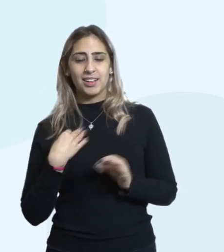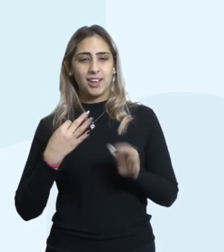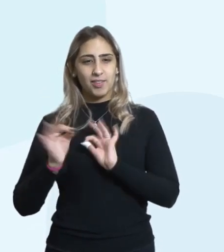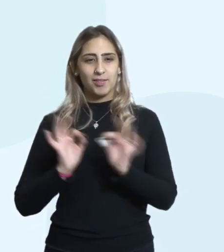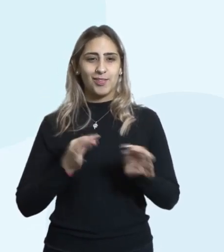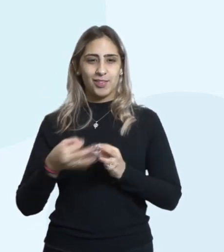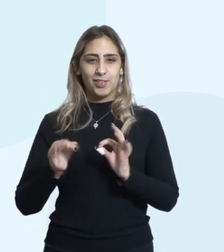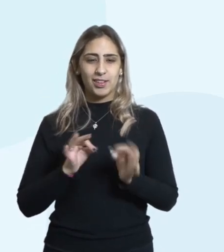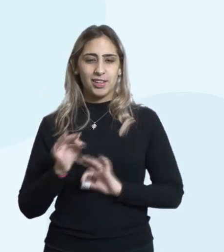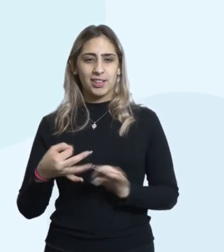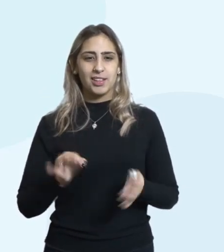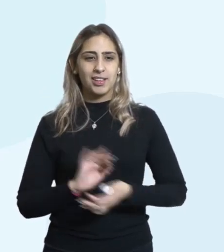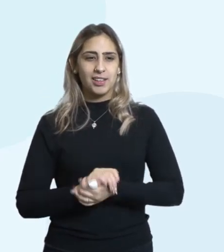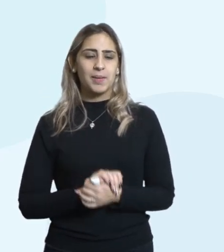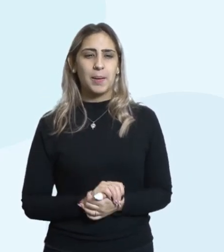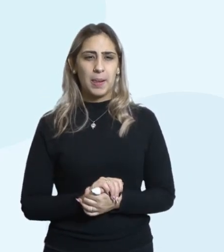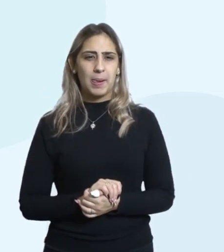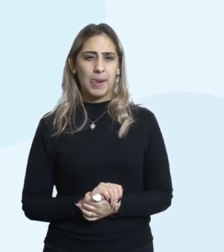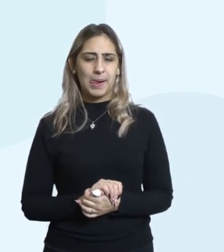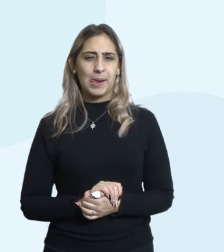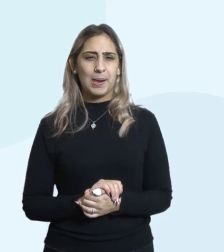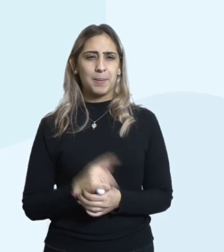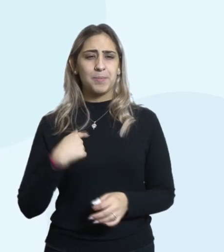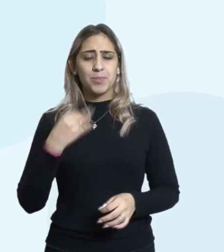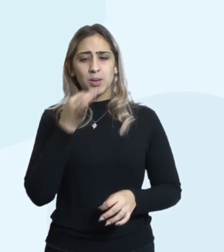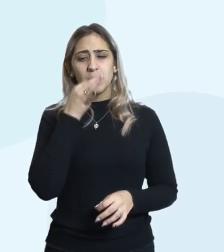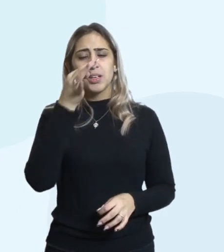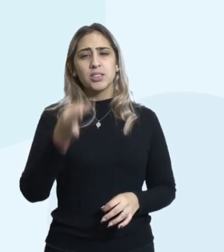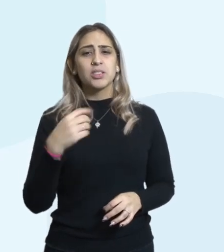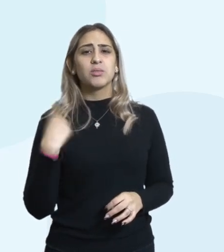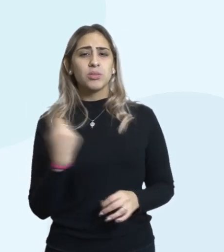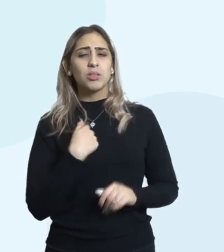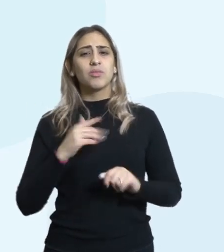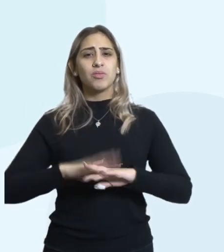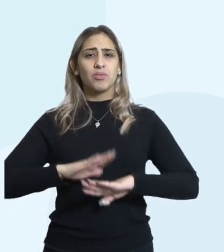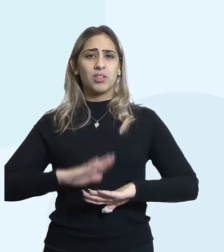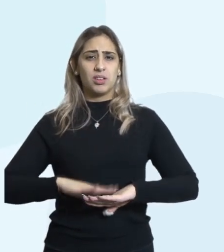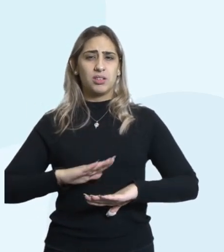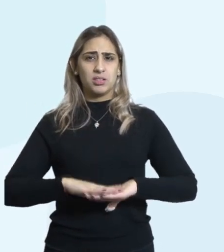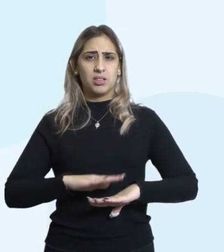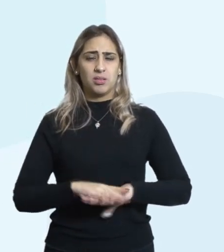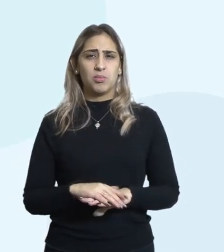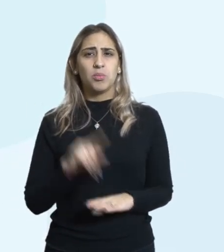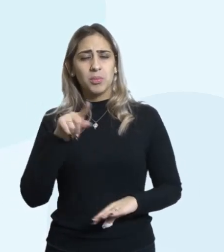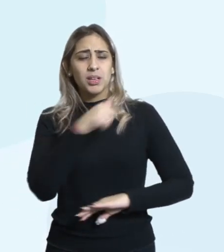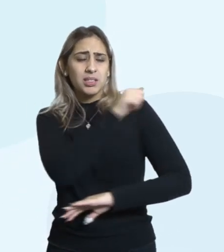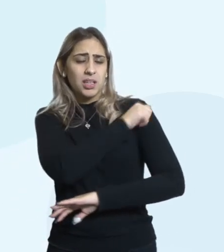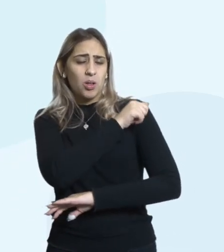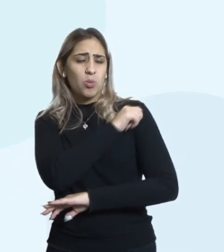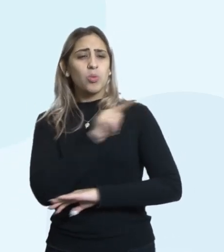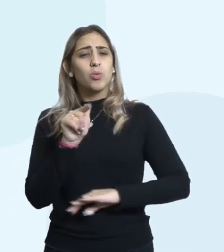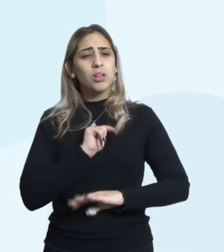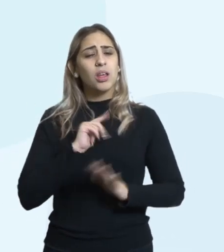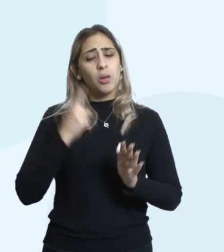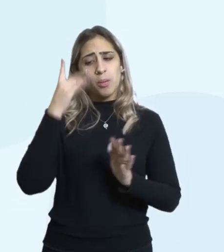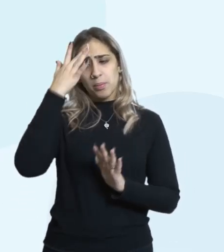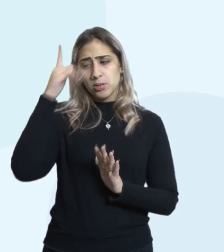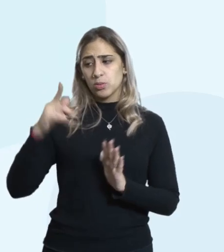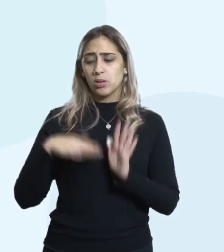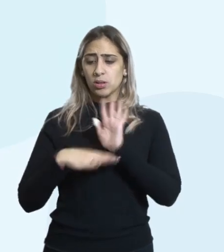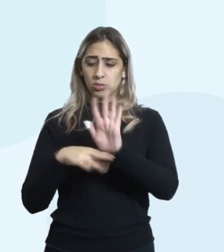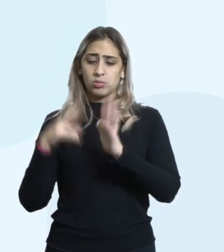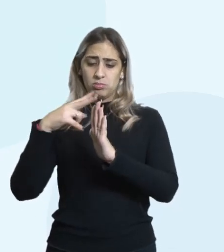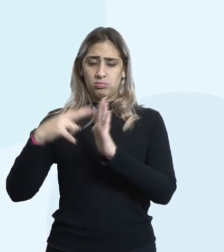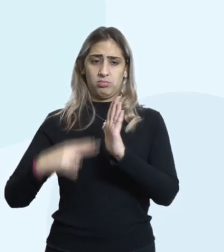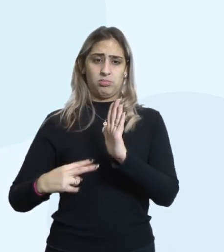então ela fica muito maior. Então, uma sugestão também que nós fazemos é que, para que esse aluno tenha um ledor,